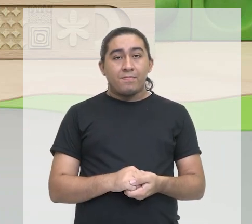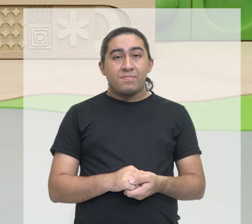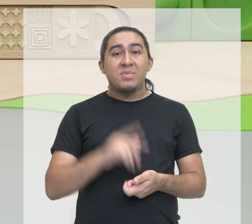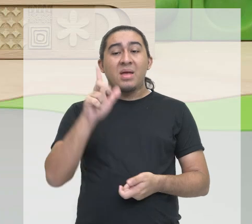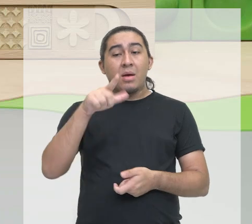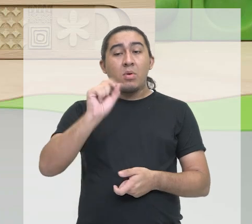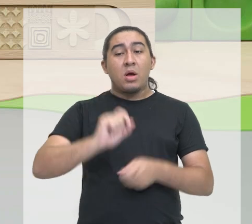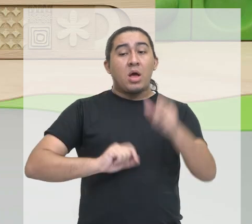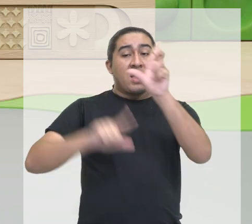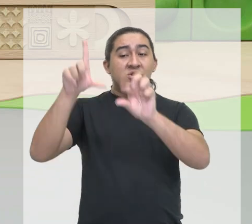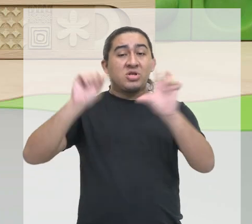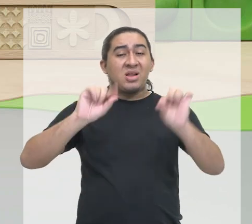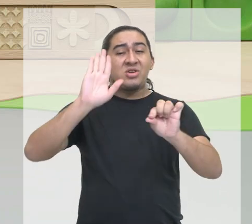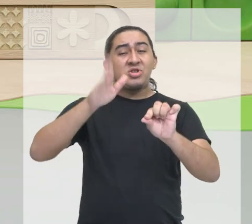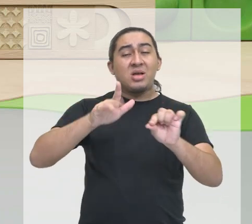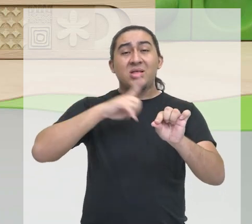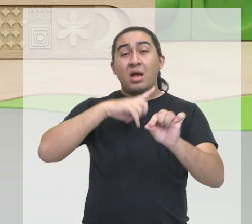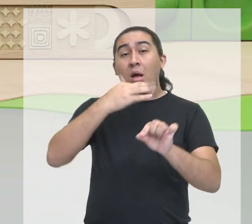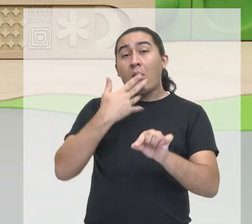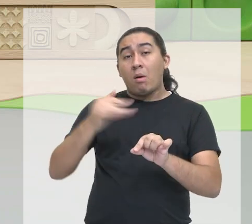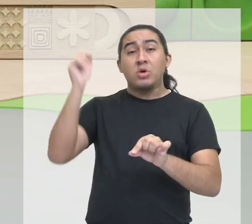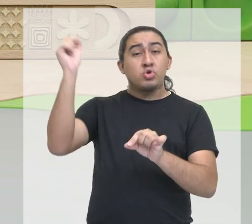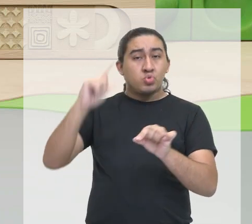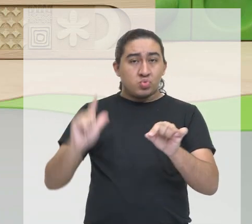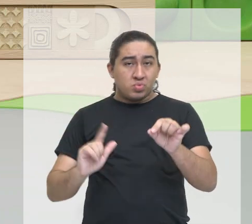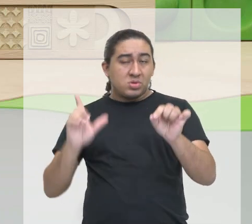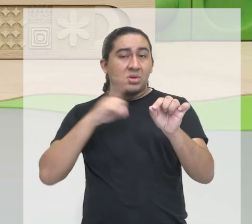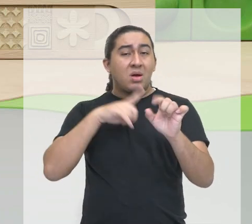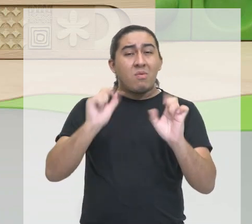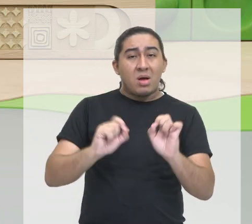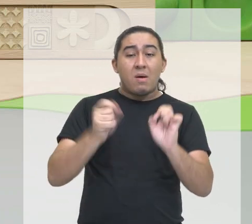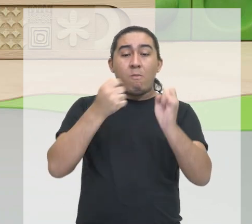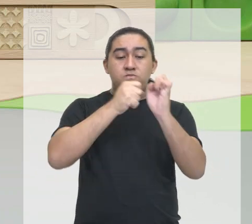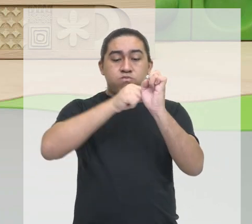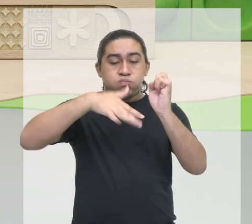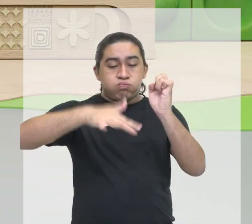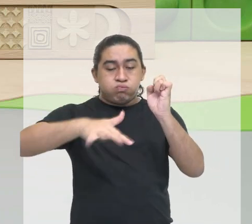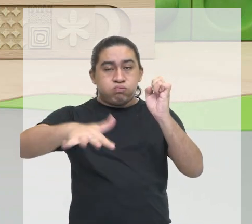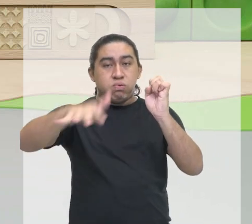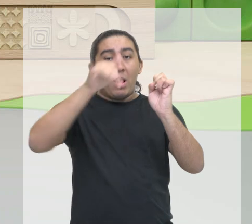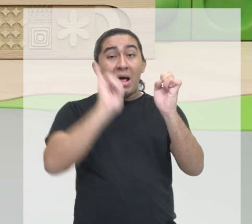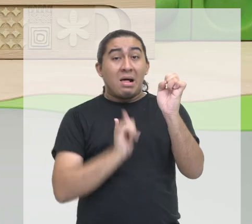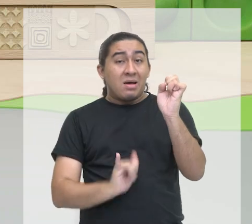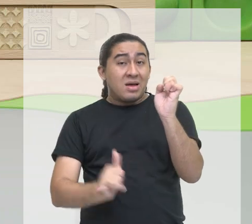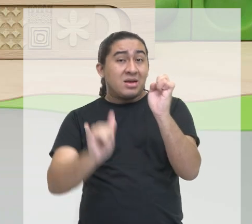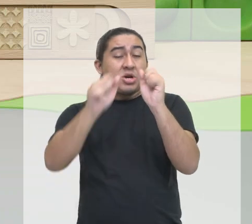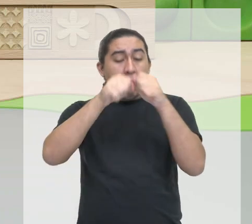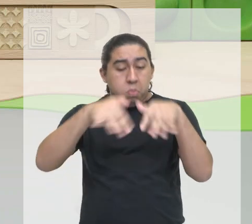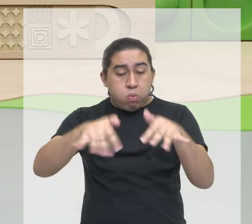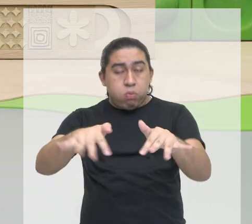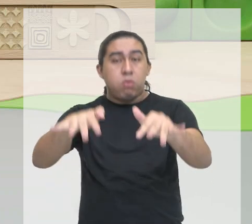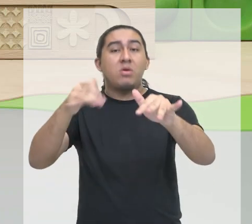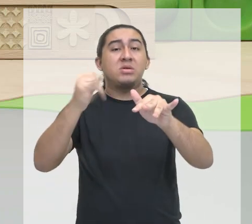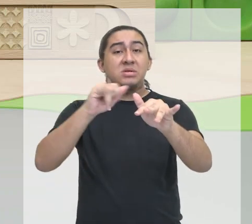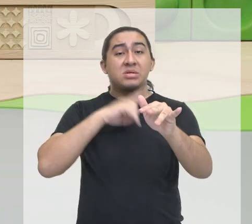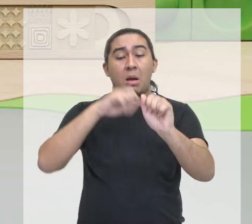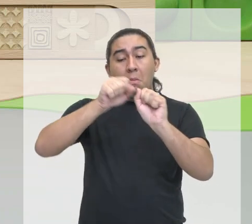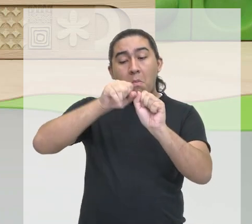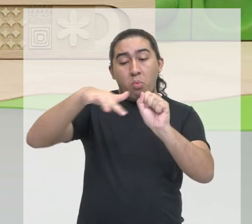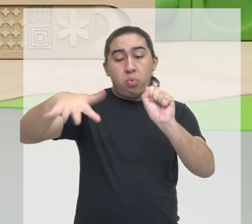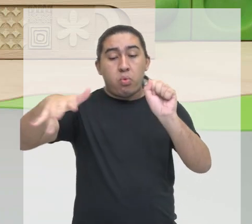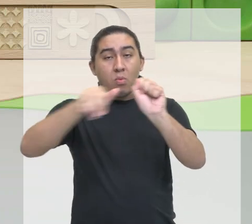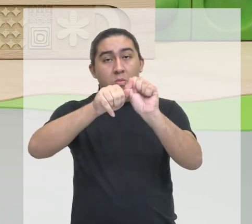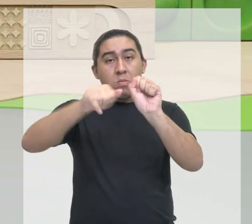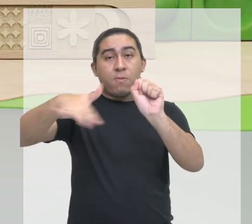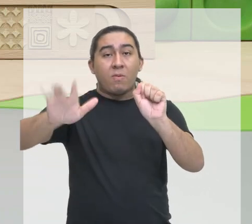São aquelas estrelas mais azuladas que irradiam enormes quantidades de energia. Se elas irradiam, é porque elas estão